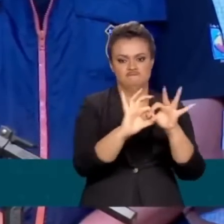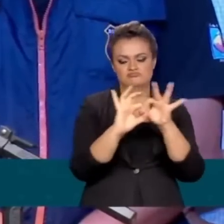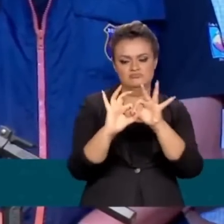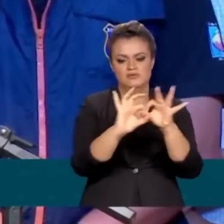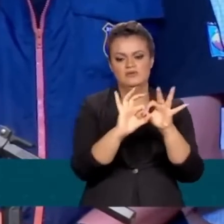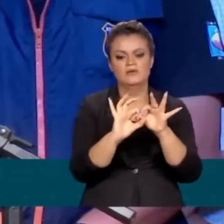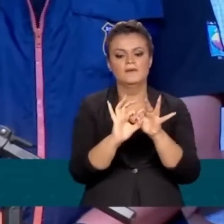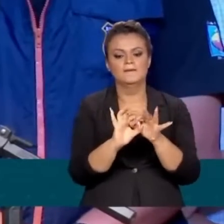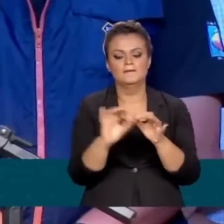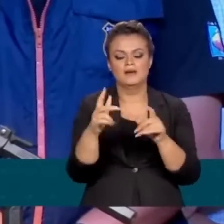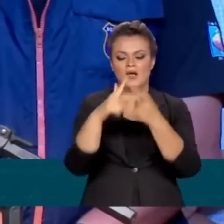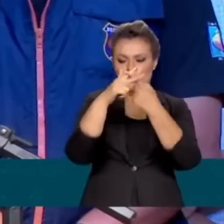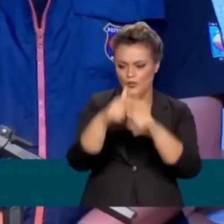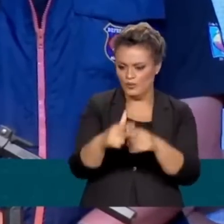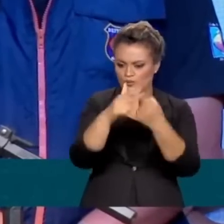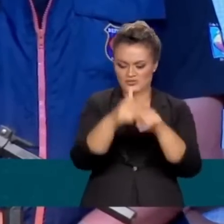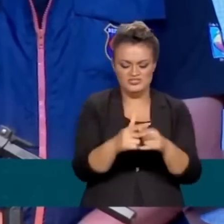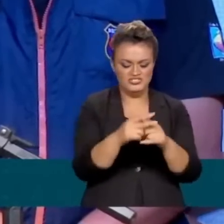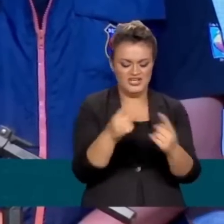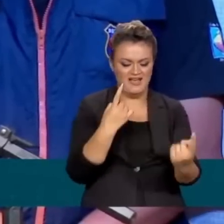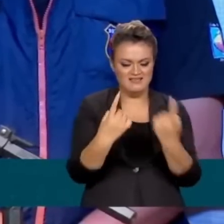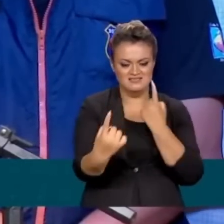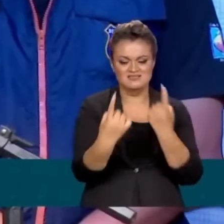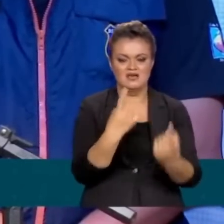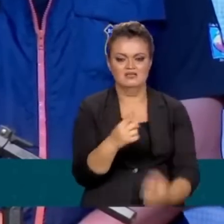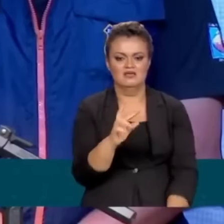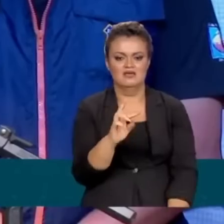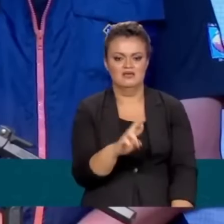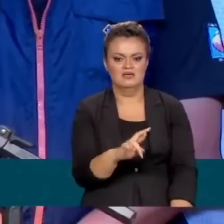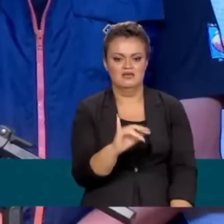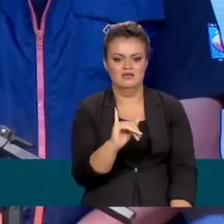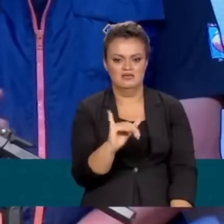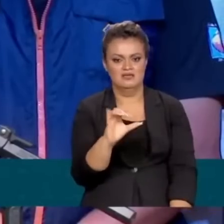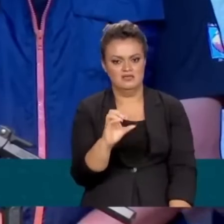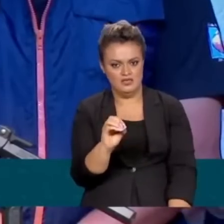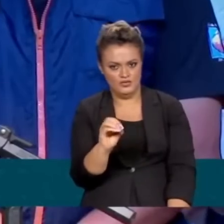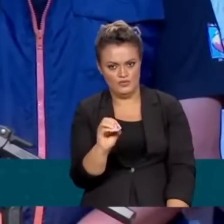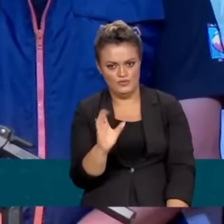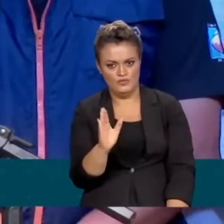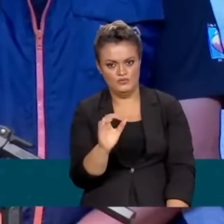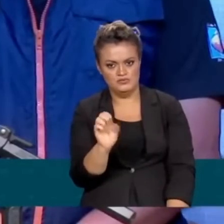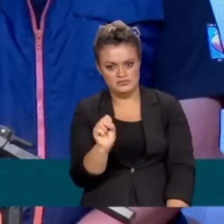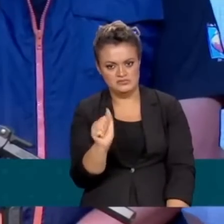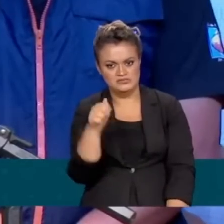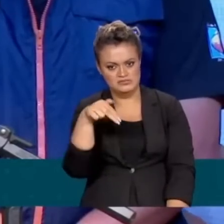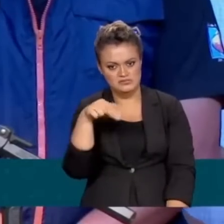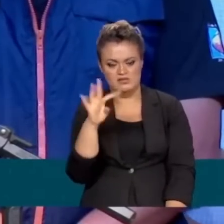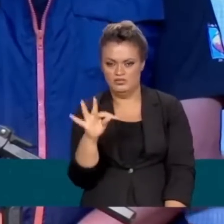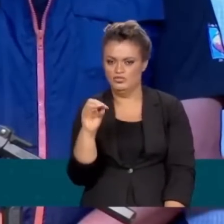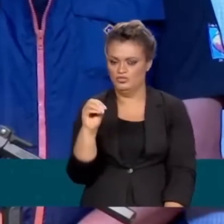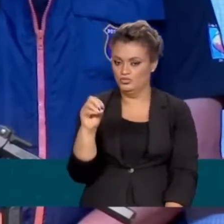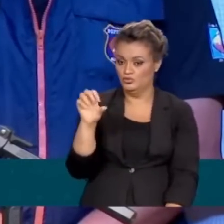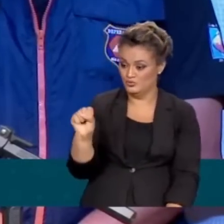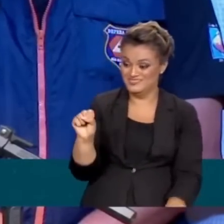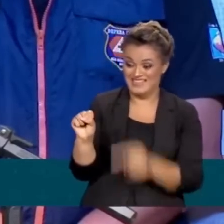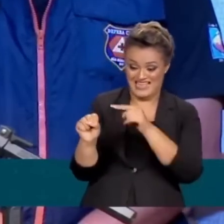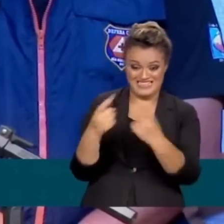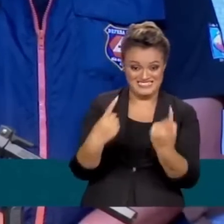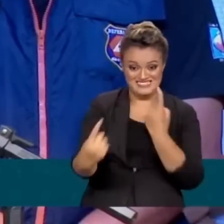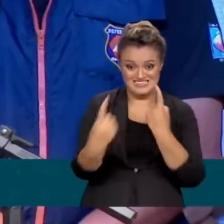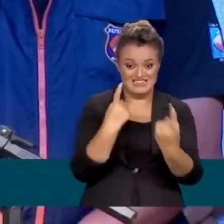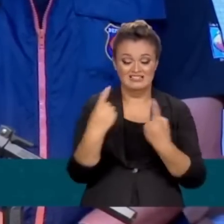a estrada em Santos que ela é muito importante para o Brasil para São Paulo e para toda honra marítima